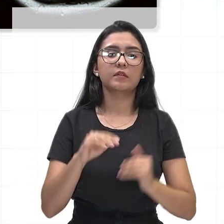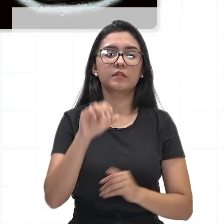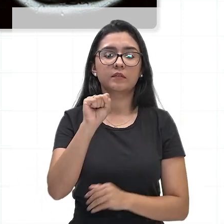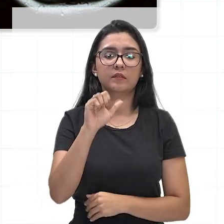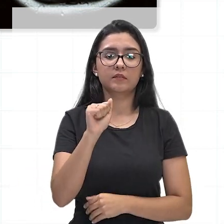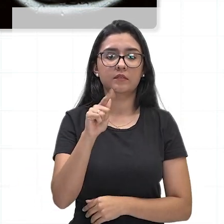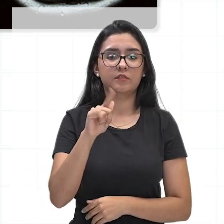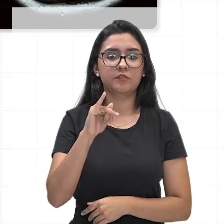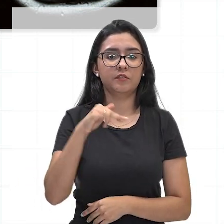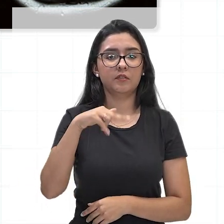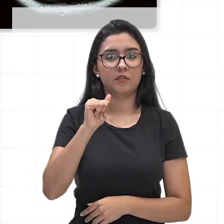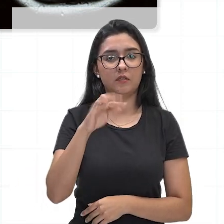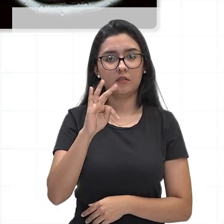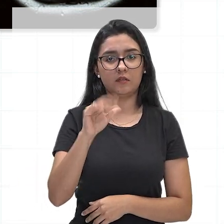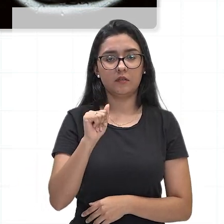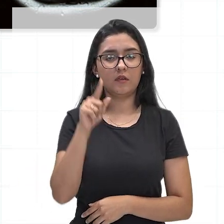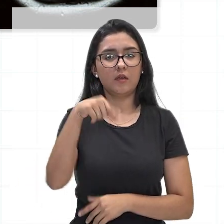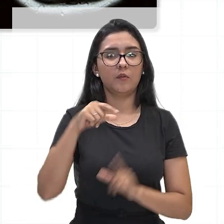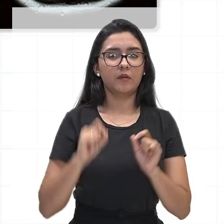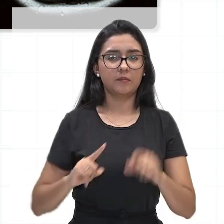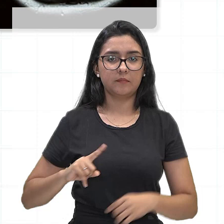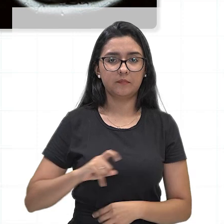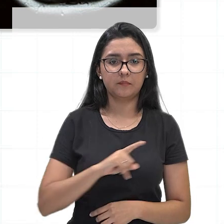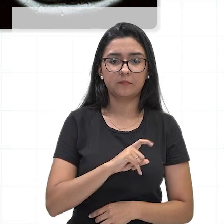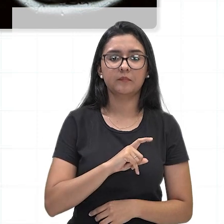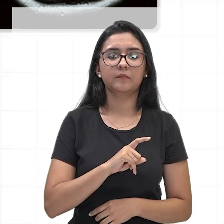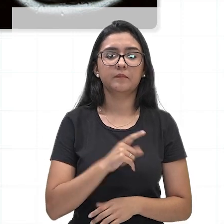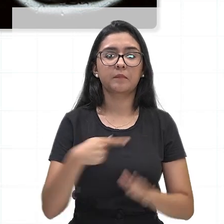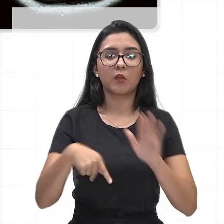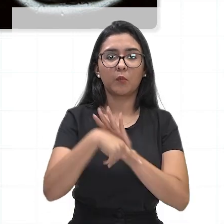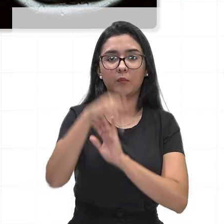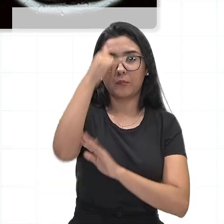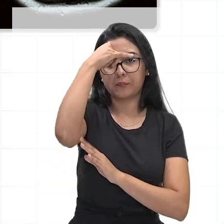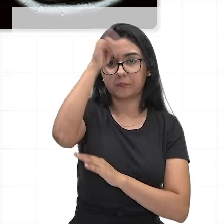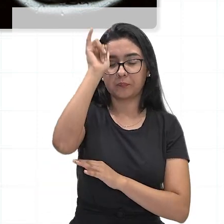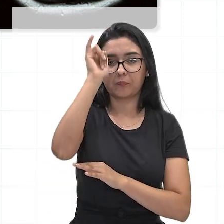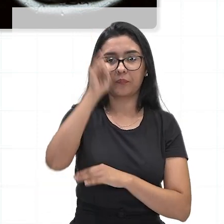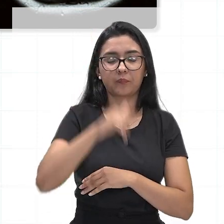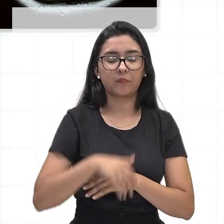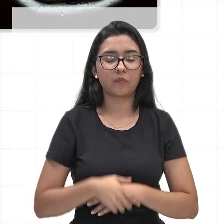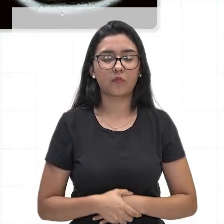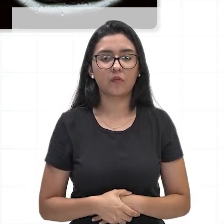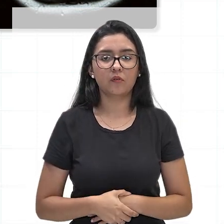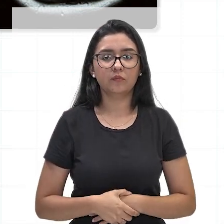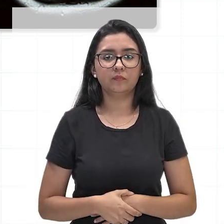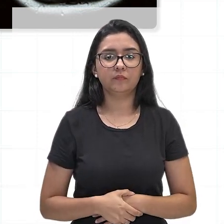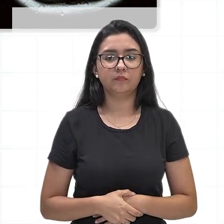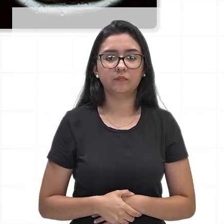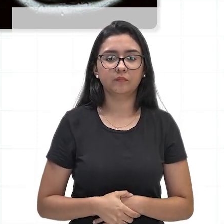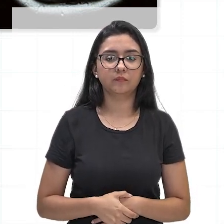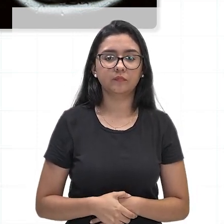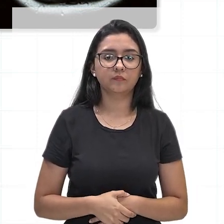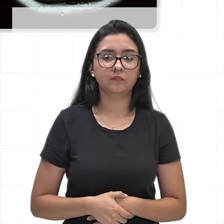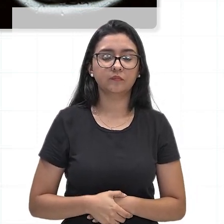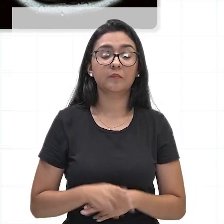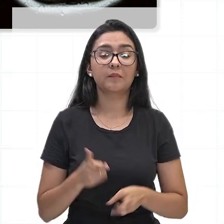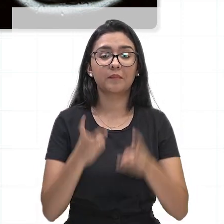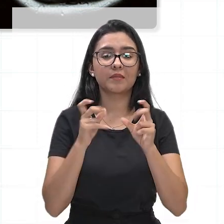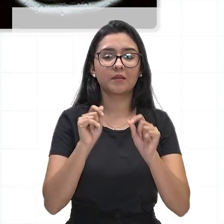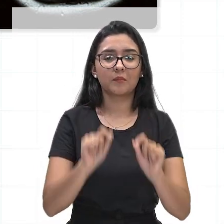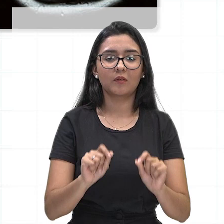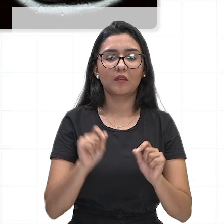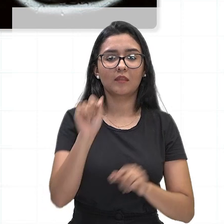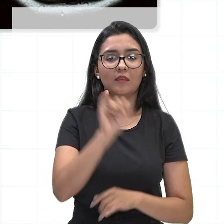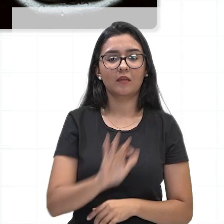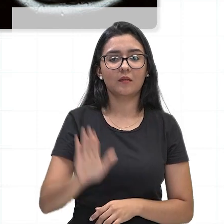Taenia saginata, que ela é hospedeira do boi, né? Então o boi como seu hospedeiro intermediário. Você